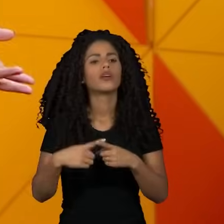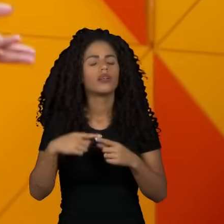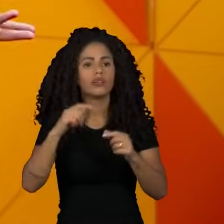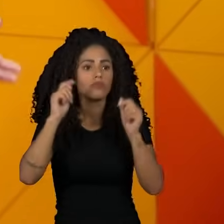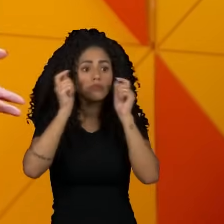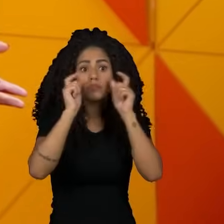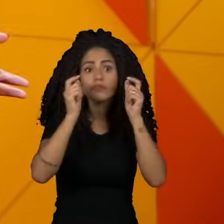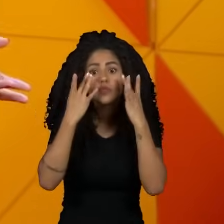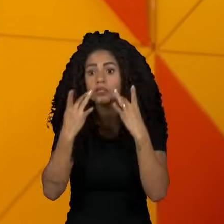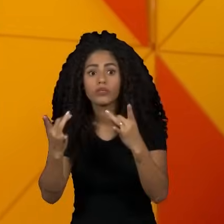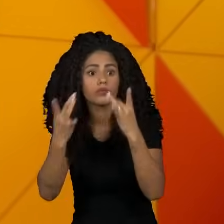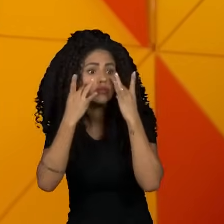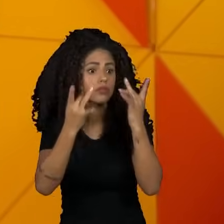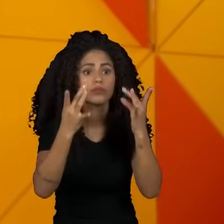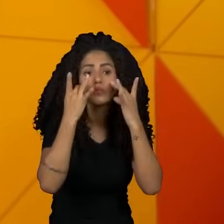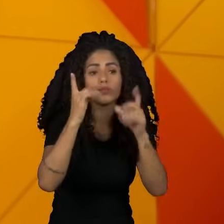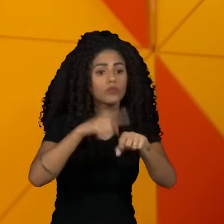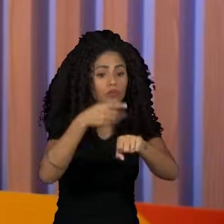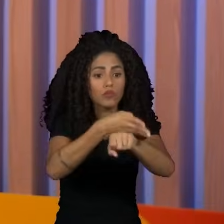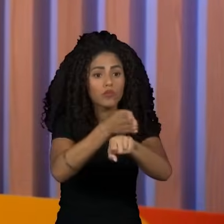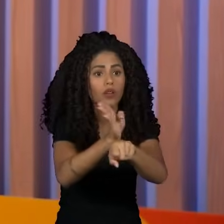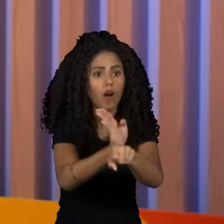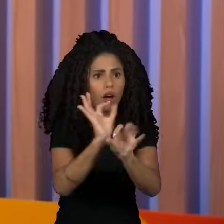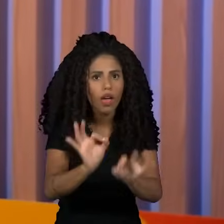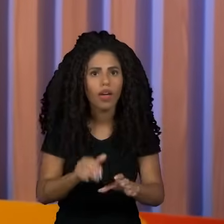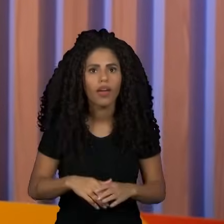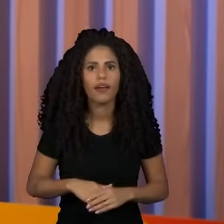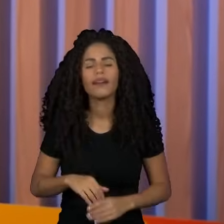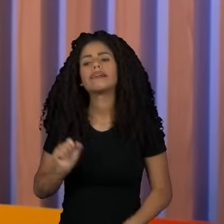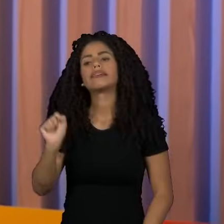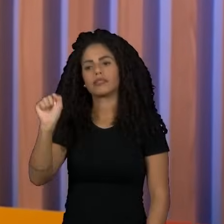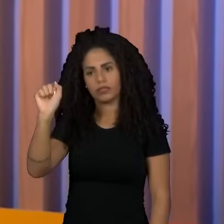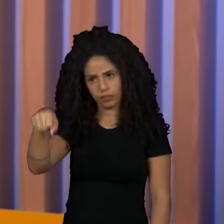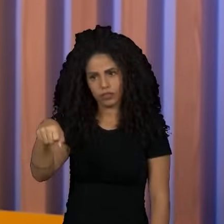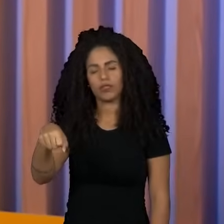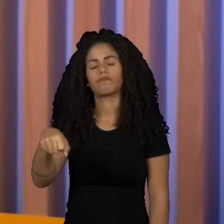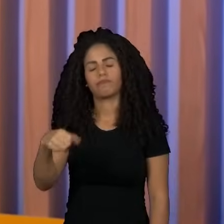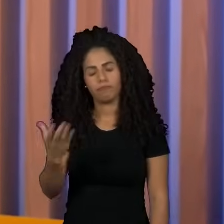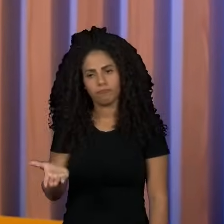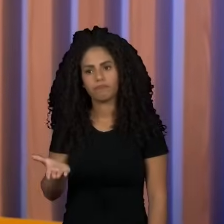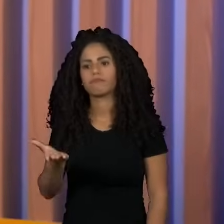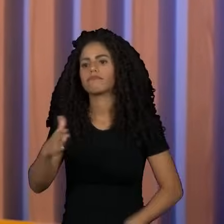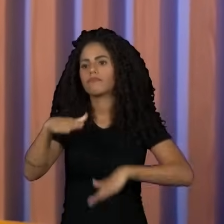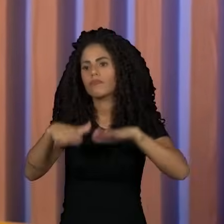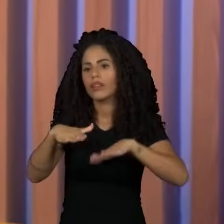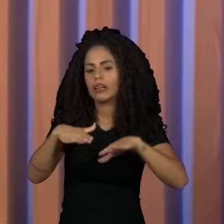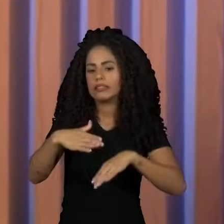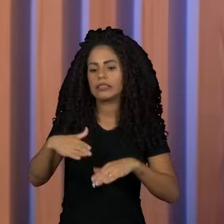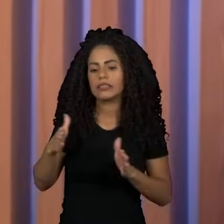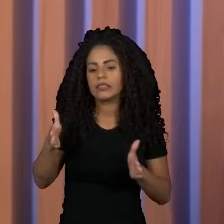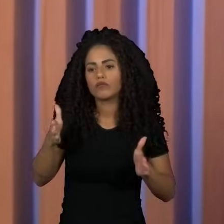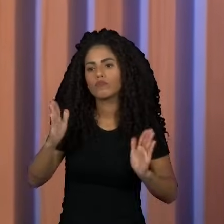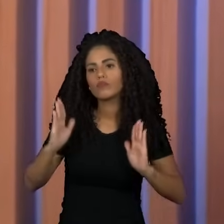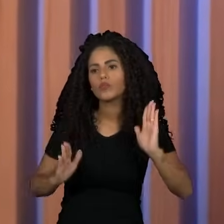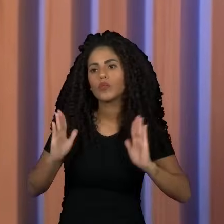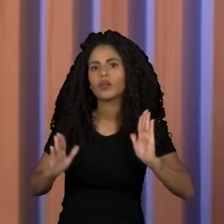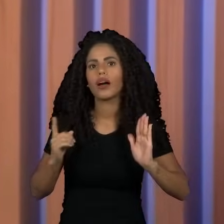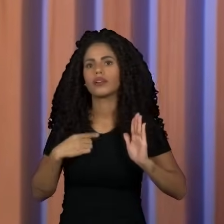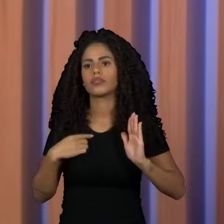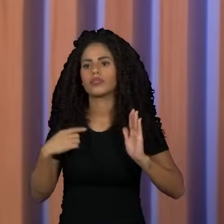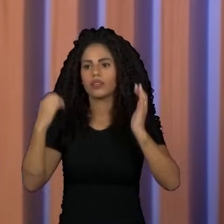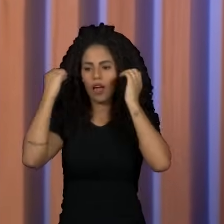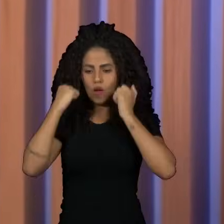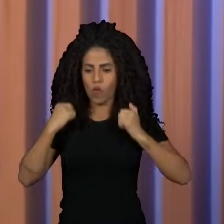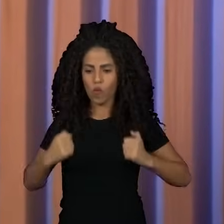alerta o tempo inteiro, é isso mesmo? Eu imagino que deve ter alguns momentos, né, como ela falou, que tem horas que ele tá com colete, sem